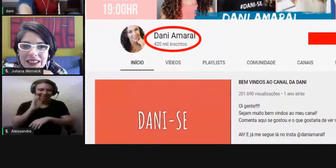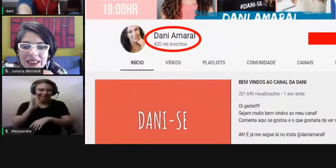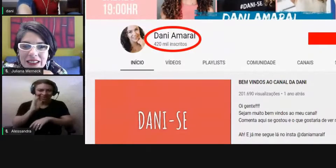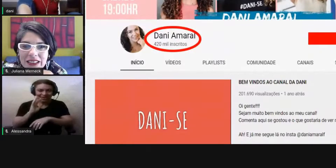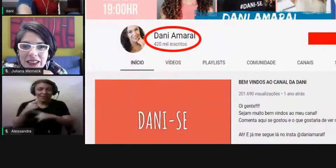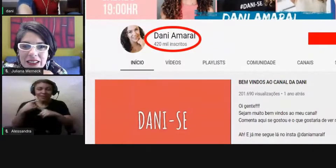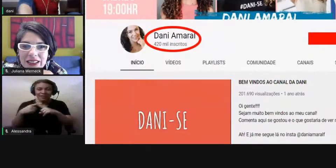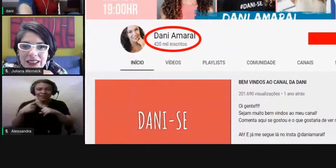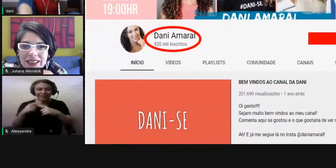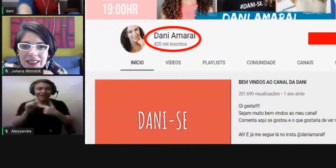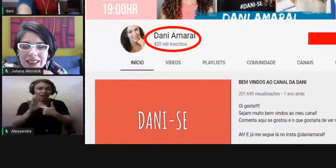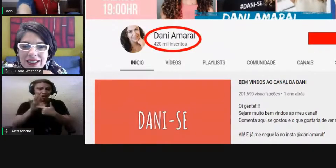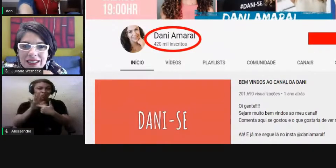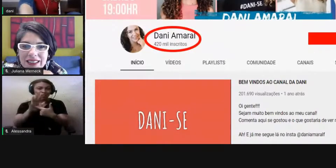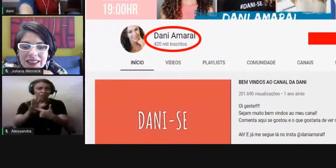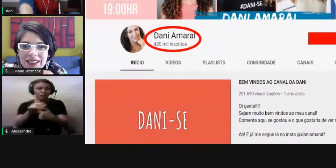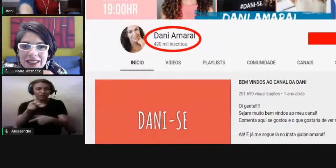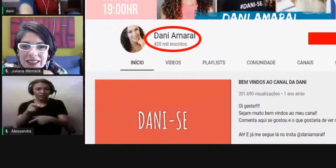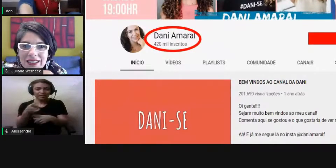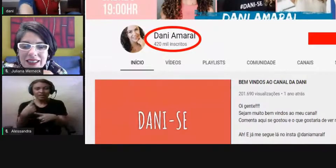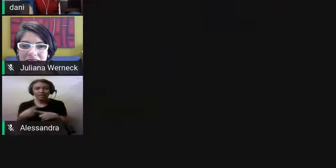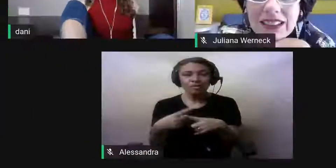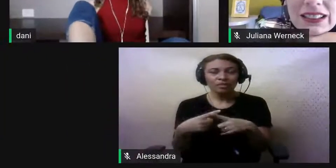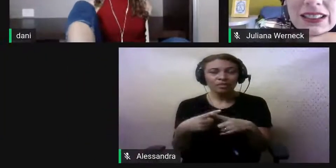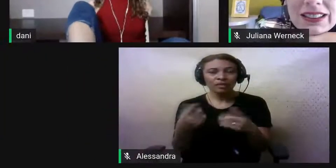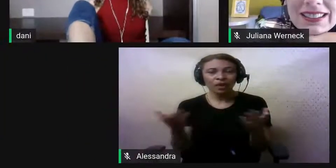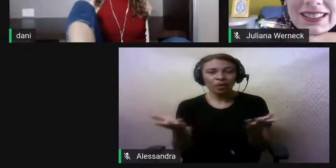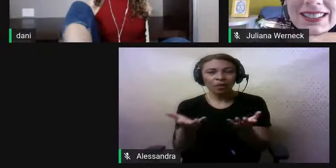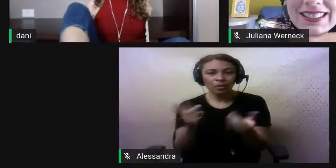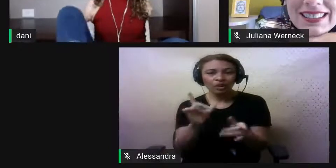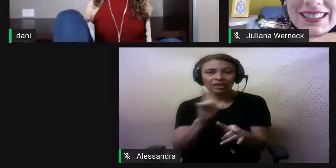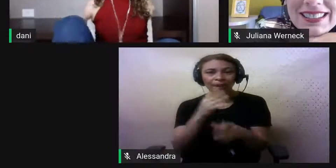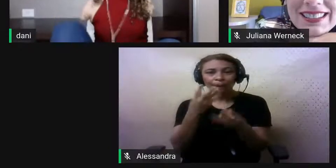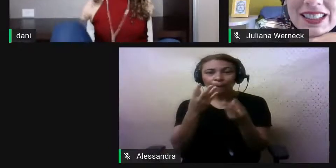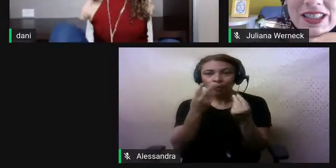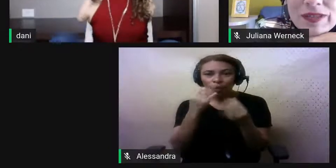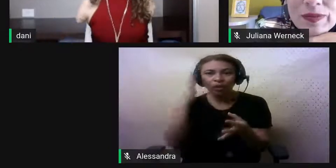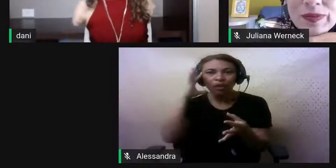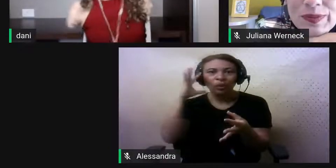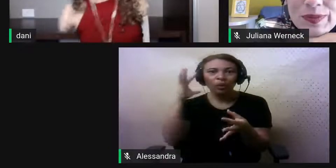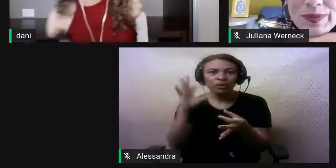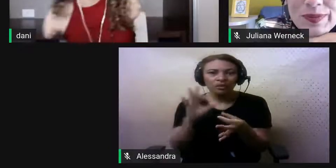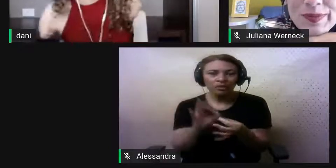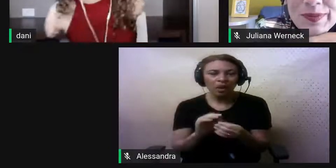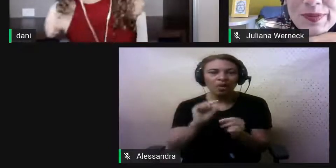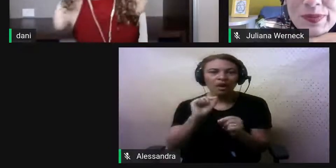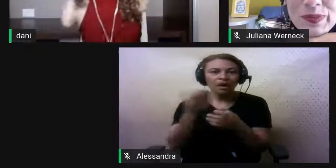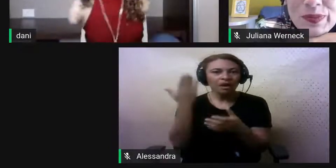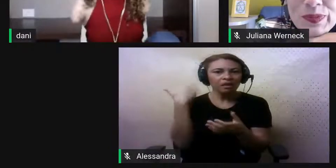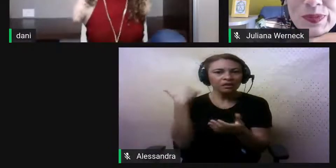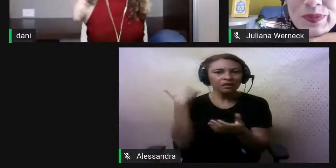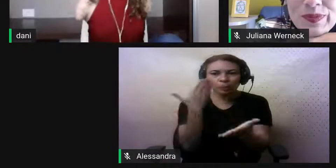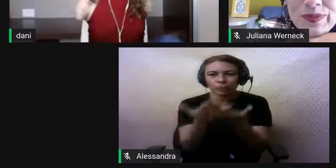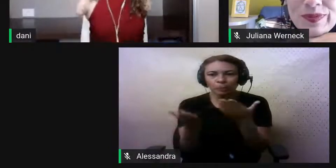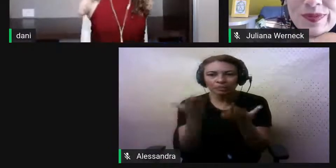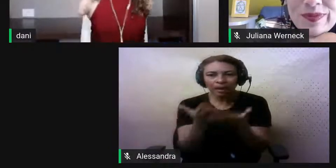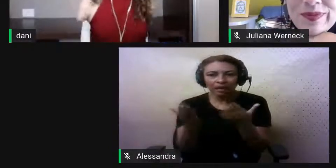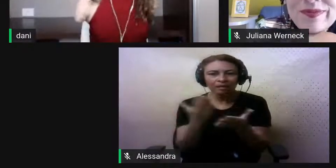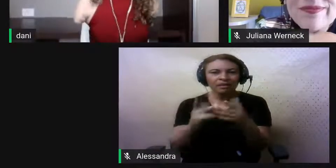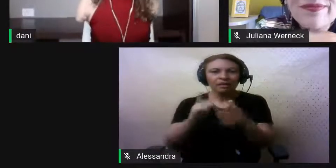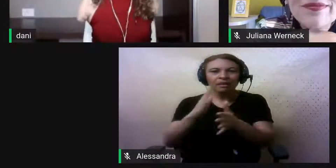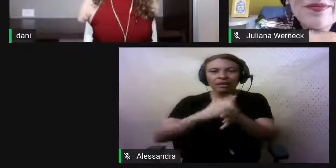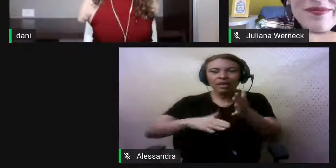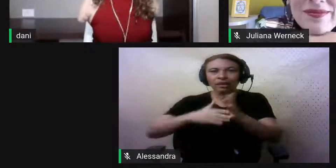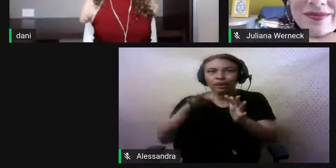mostro isso? Porque, como eu disse, hoje eu tenho muita noção do que eu realmente estava perdendo, de toda a dor que eu